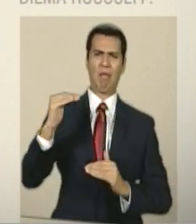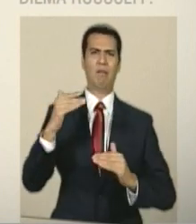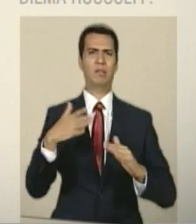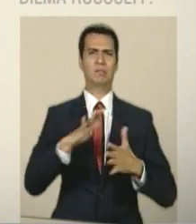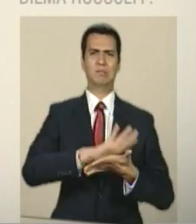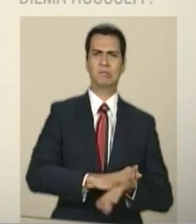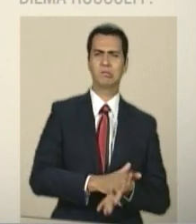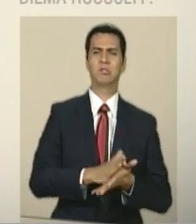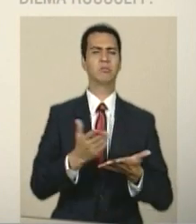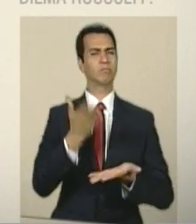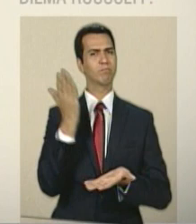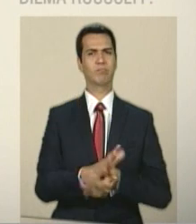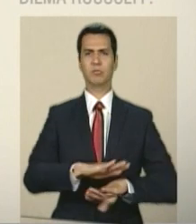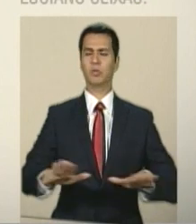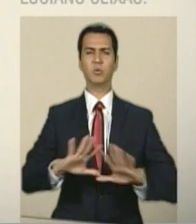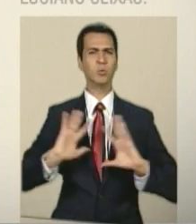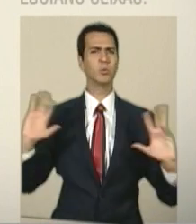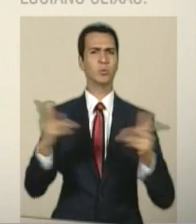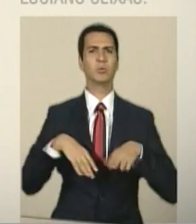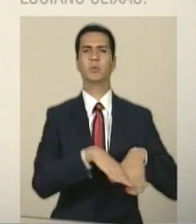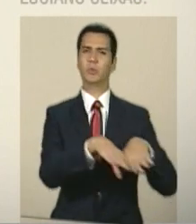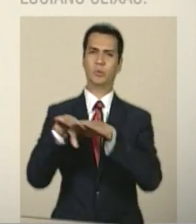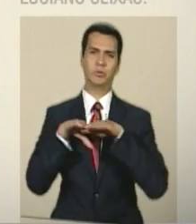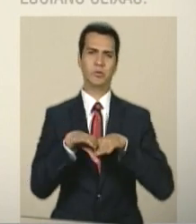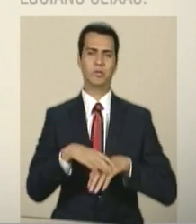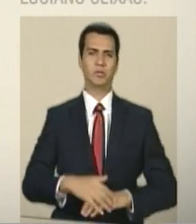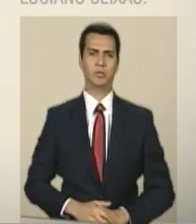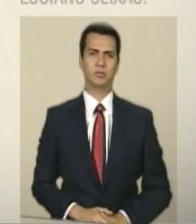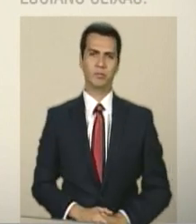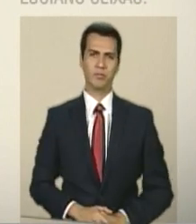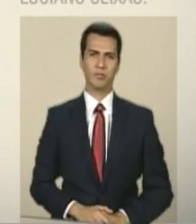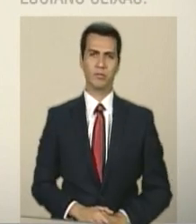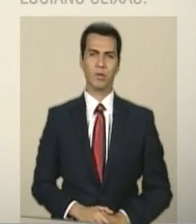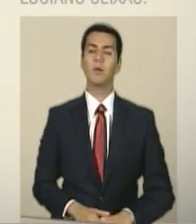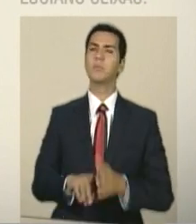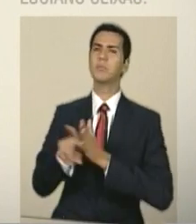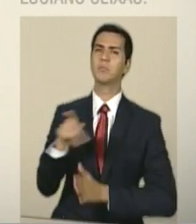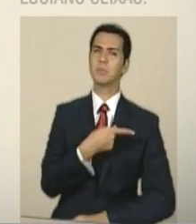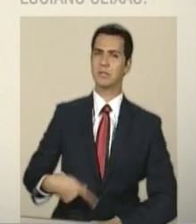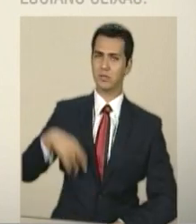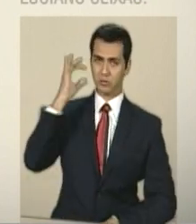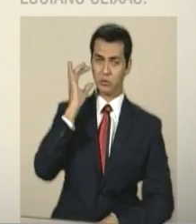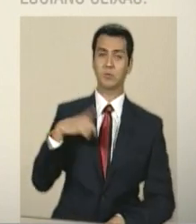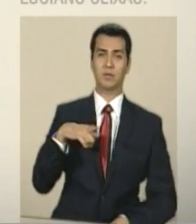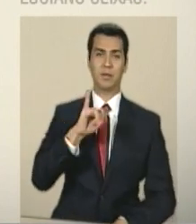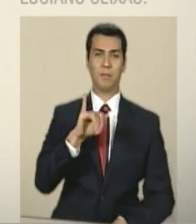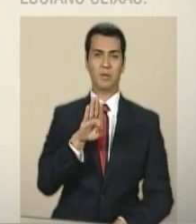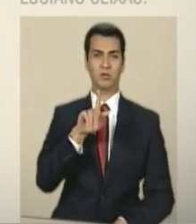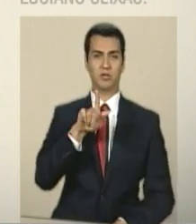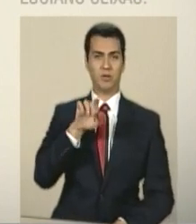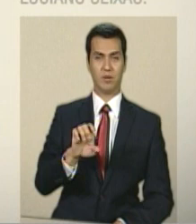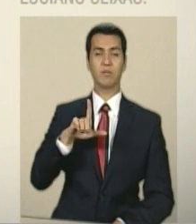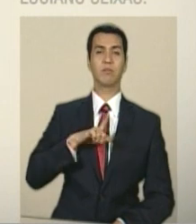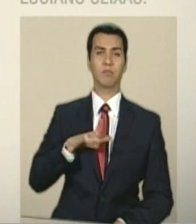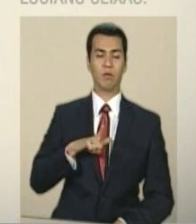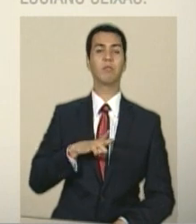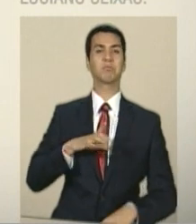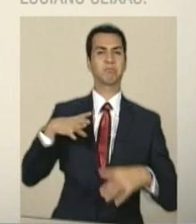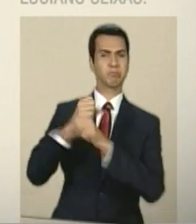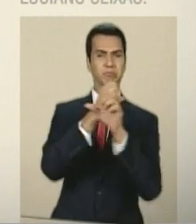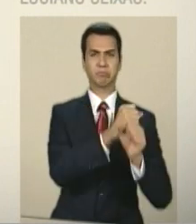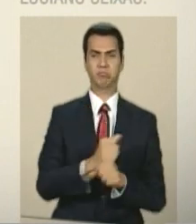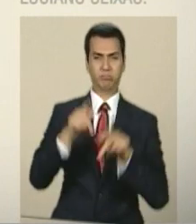da oportunidade para todos presidenta segundo dados do IBGE 45 milhões 600.000 pessoas se